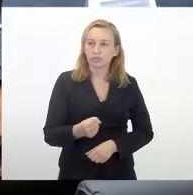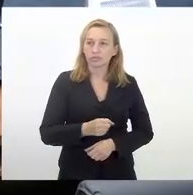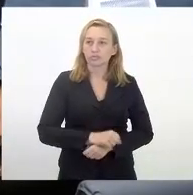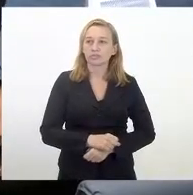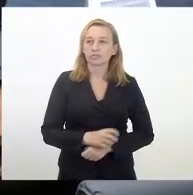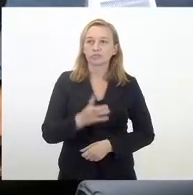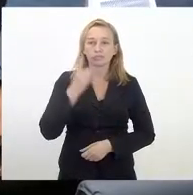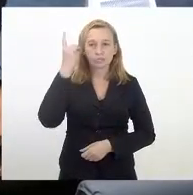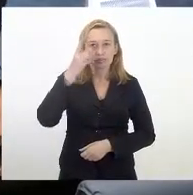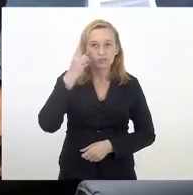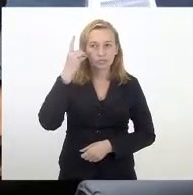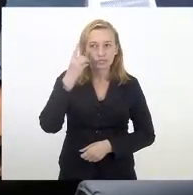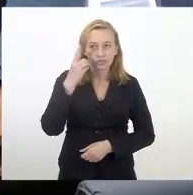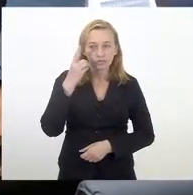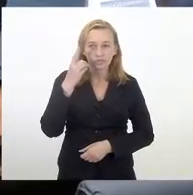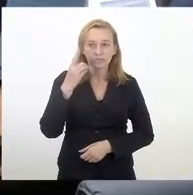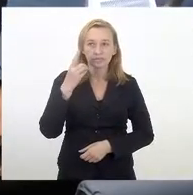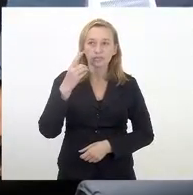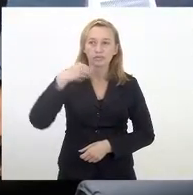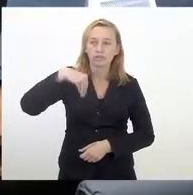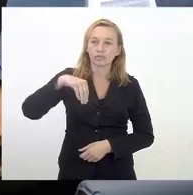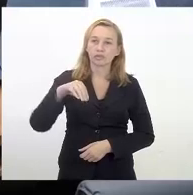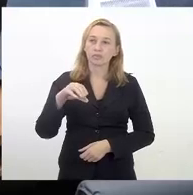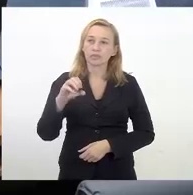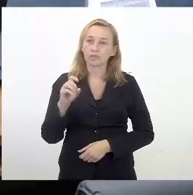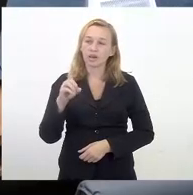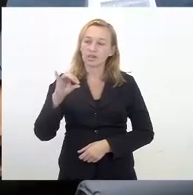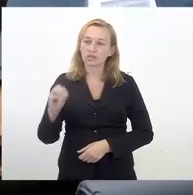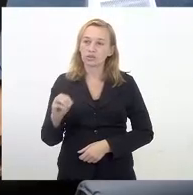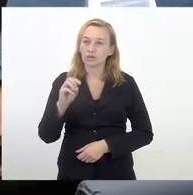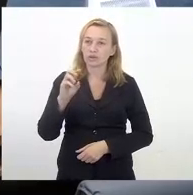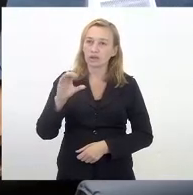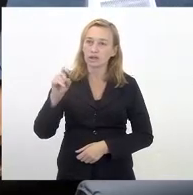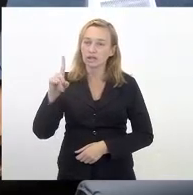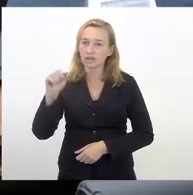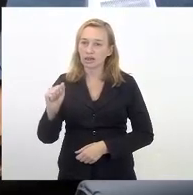favorável da comissão de orçamento apertado mas canela